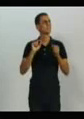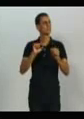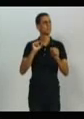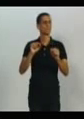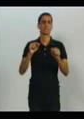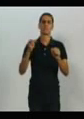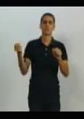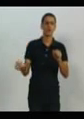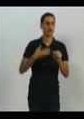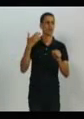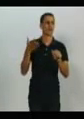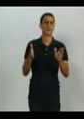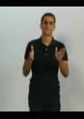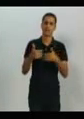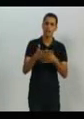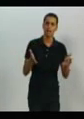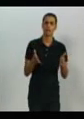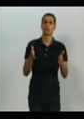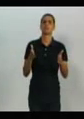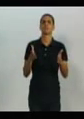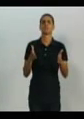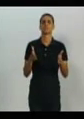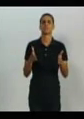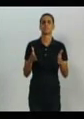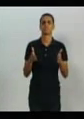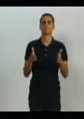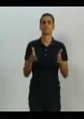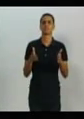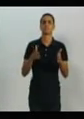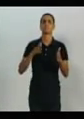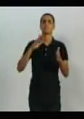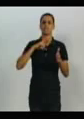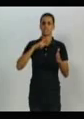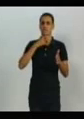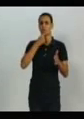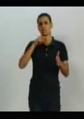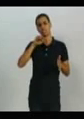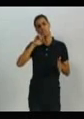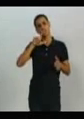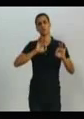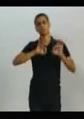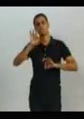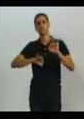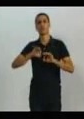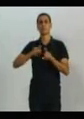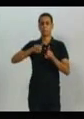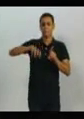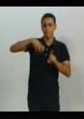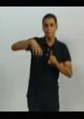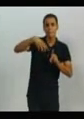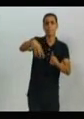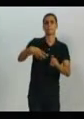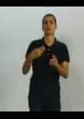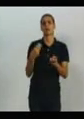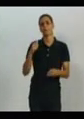instaladas, colocação de rede no campinho, a comunidade se uniu e colocou, indicação de patrola de macadami,